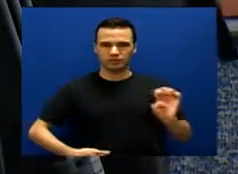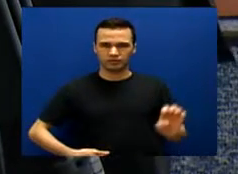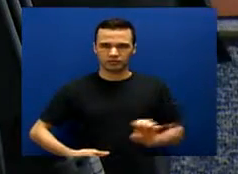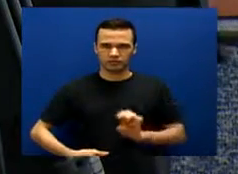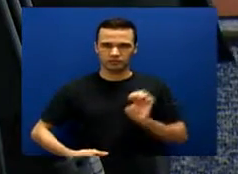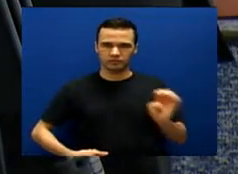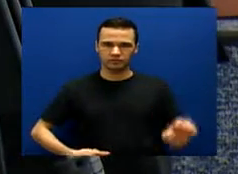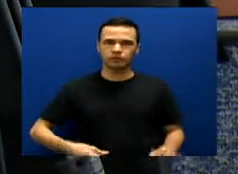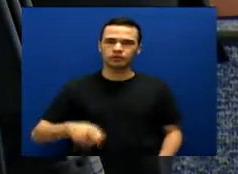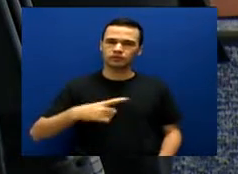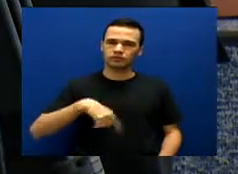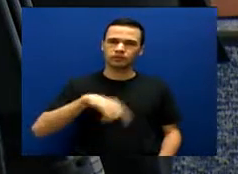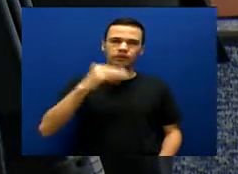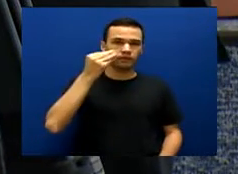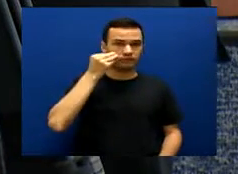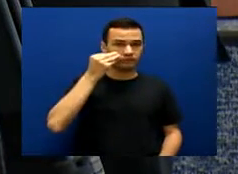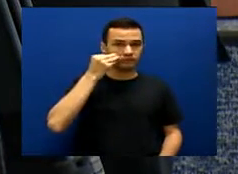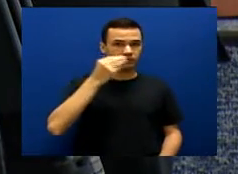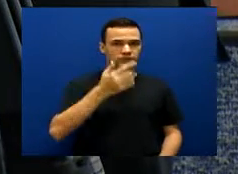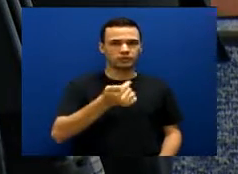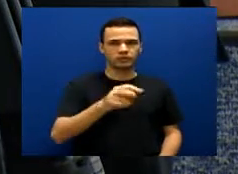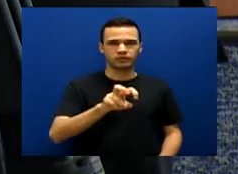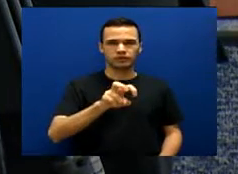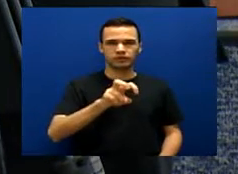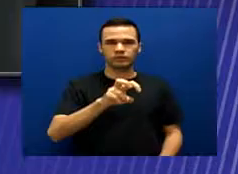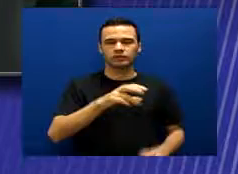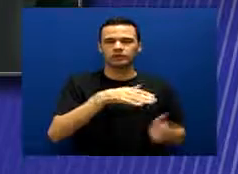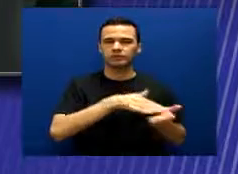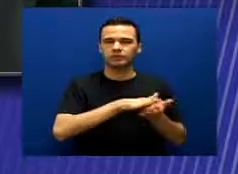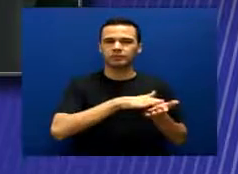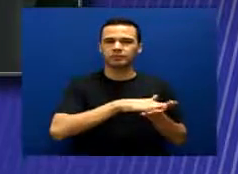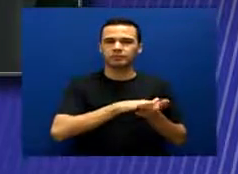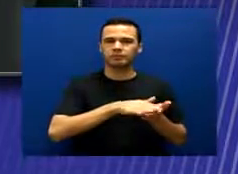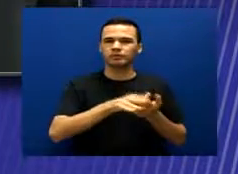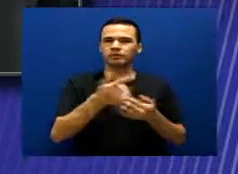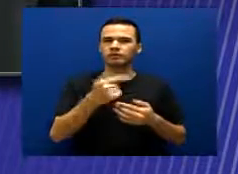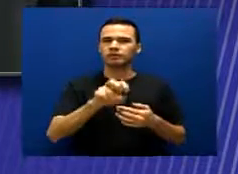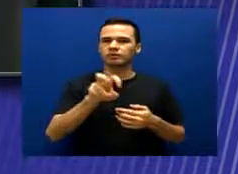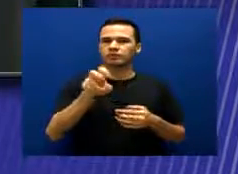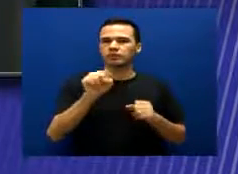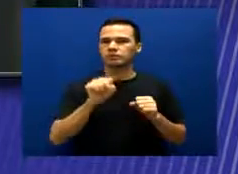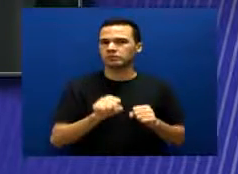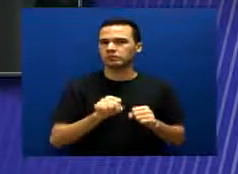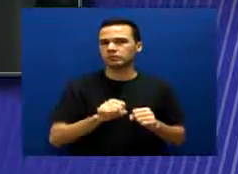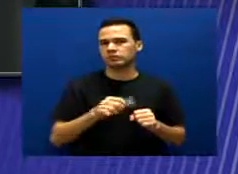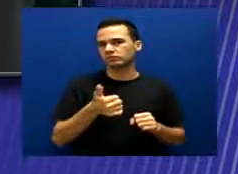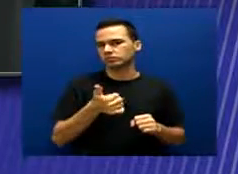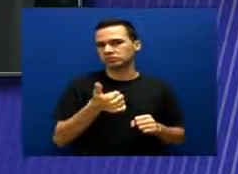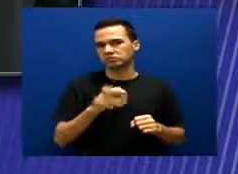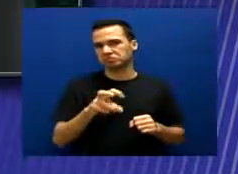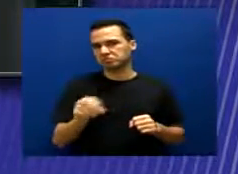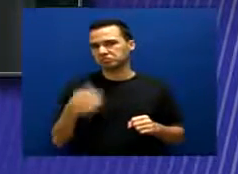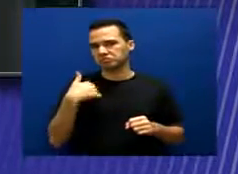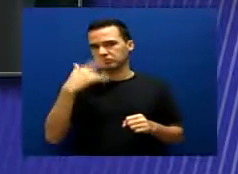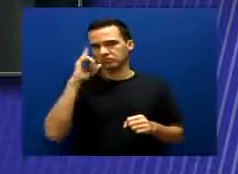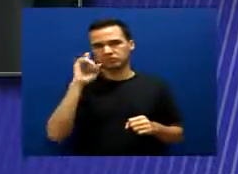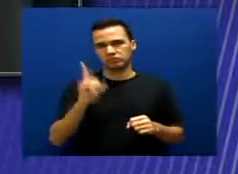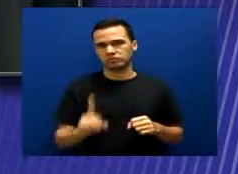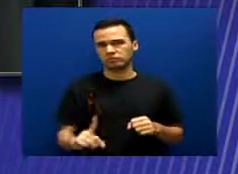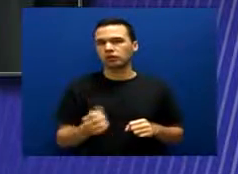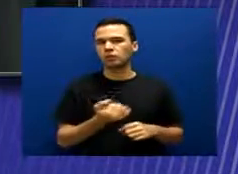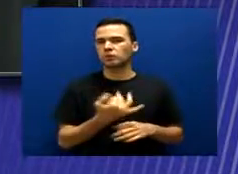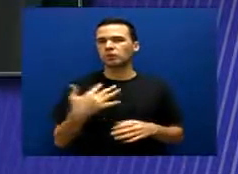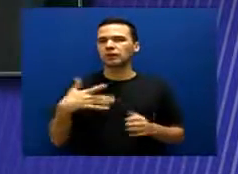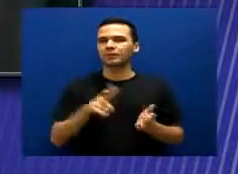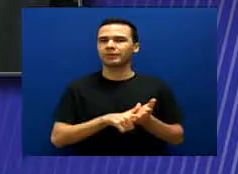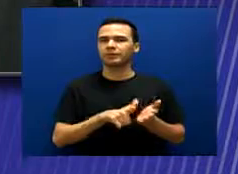está tentando ver se isso vem... Aqui fala 75 gramas na lei. 75 gramas pode ser 150 folhas ou 200, eu não sei. Né? É